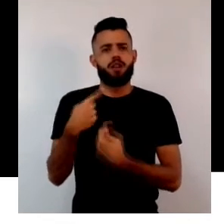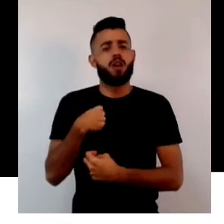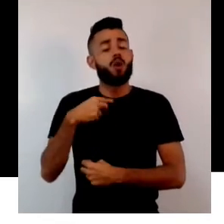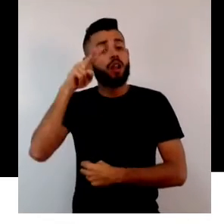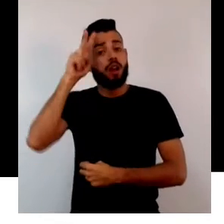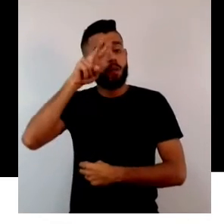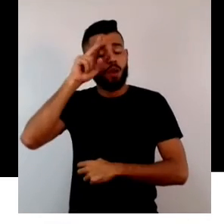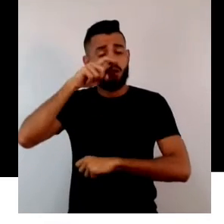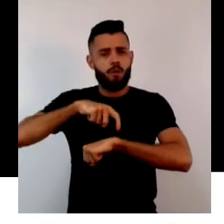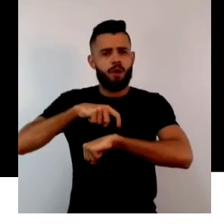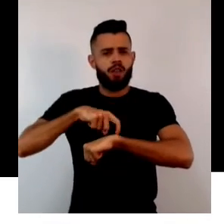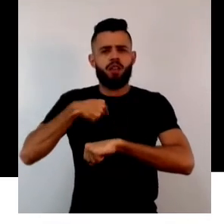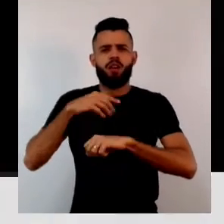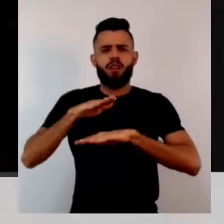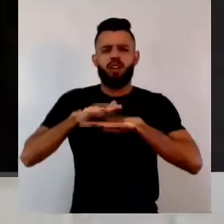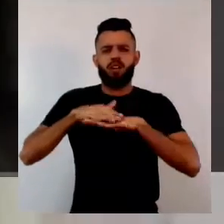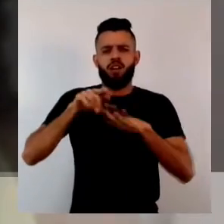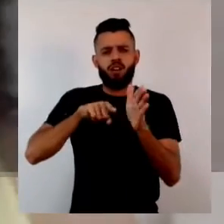a população